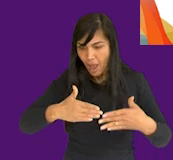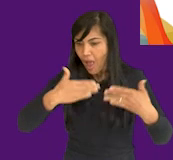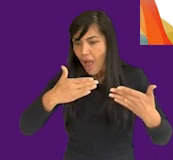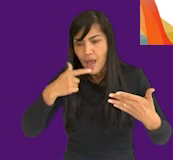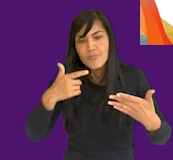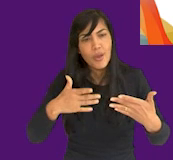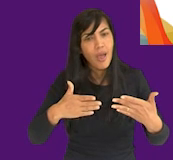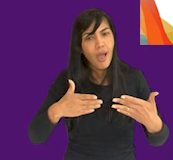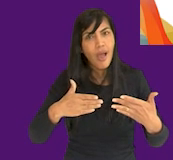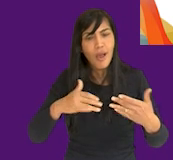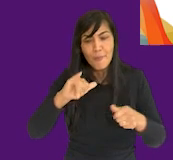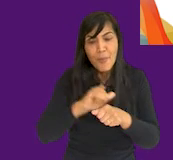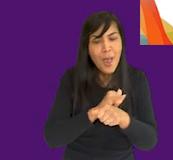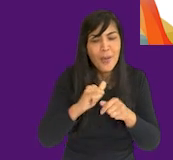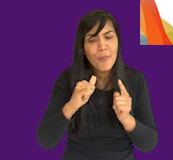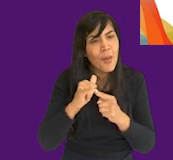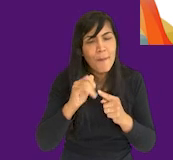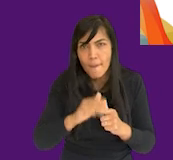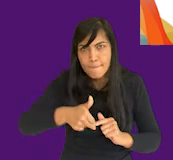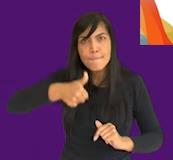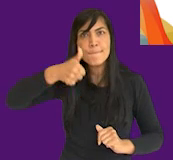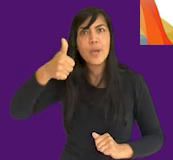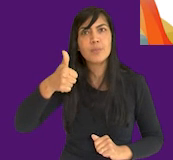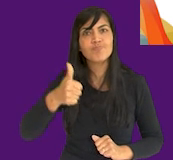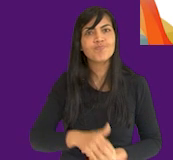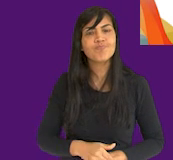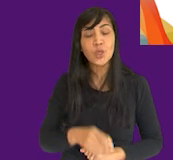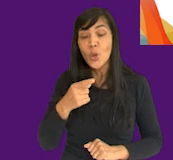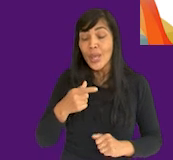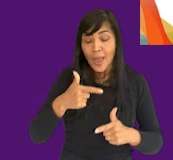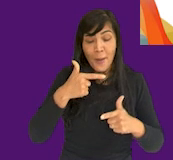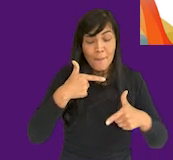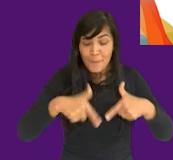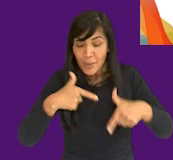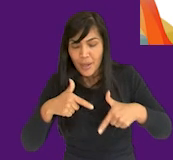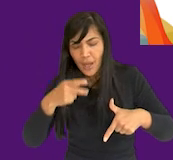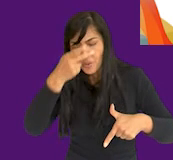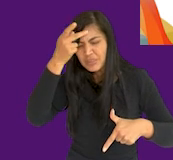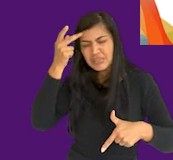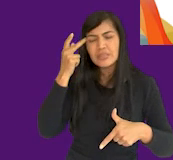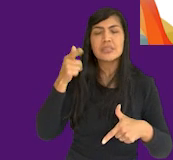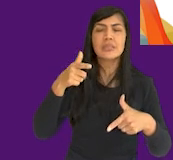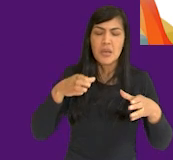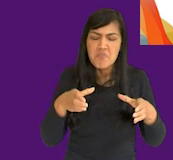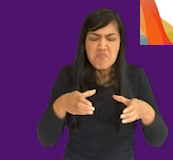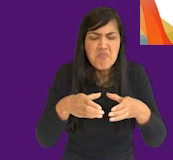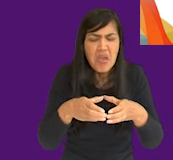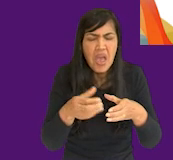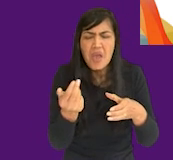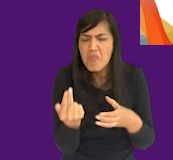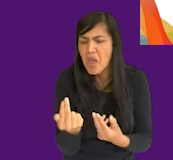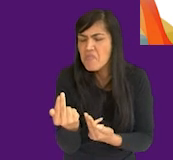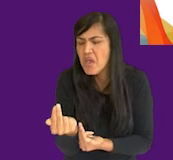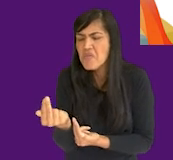temos surpresas interessantes para empresa do que se você trabalhar com pessoas que trabalham da mesma